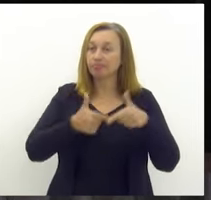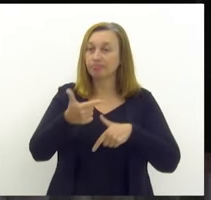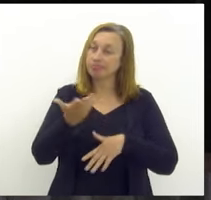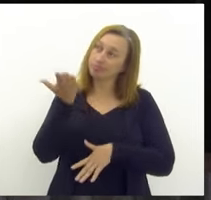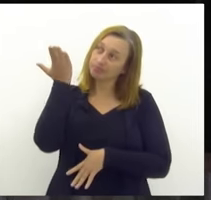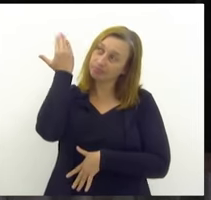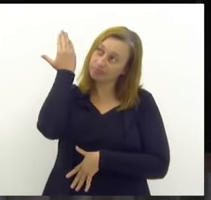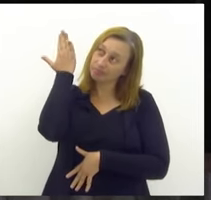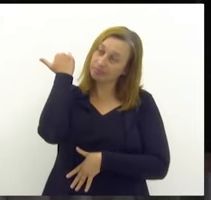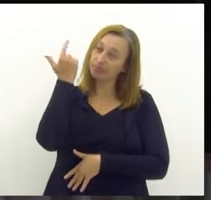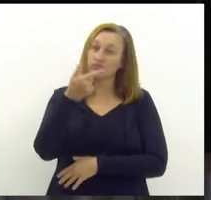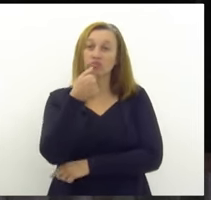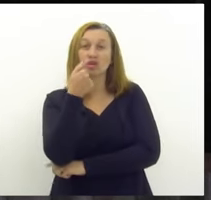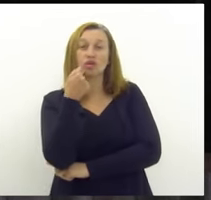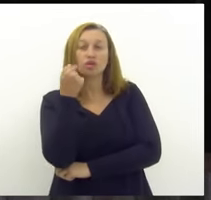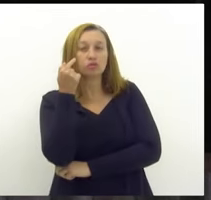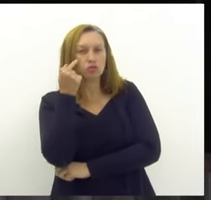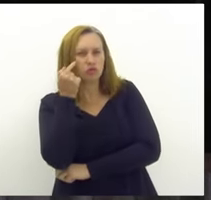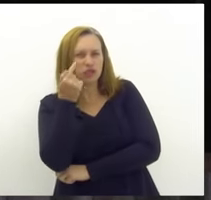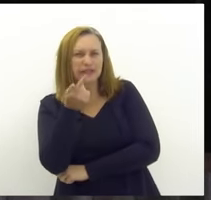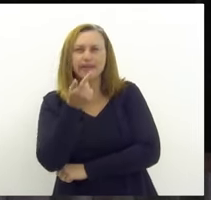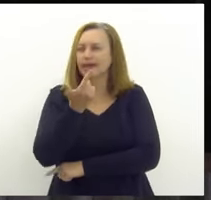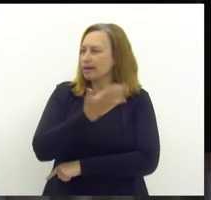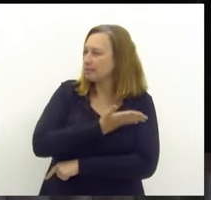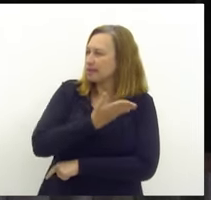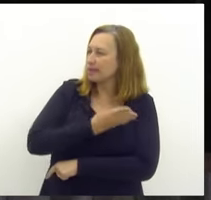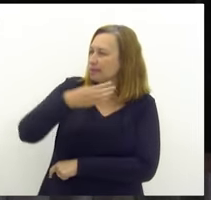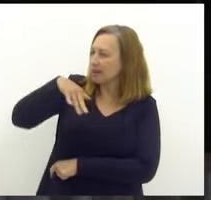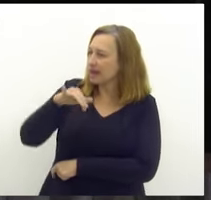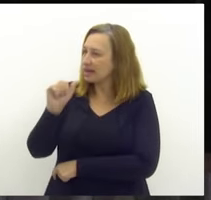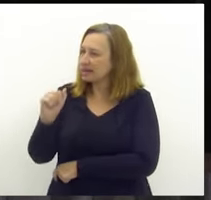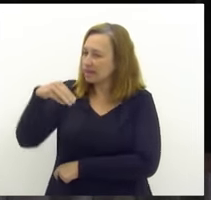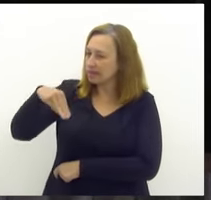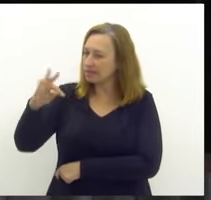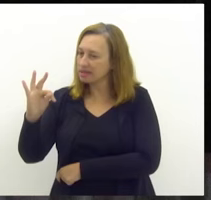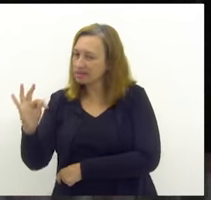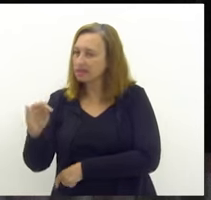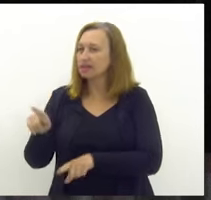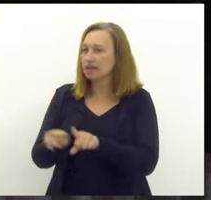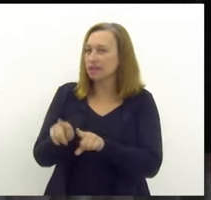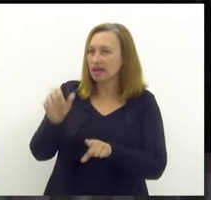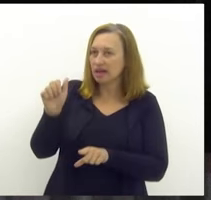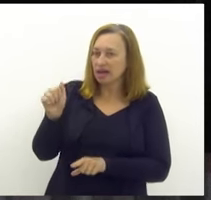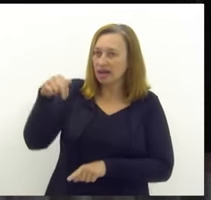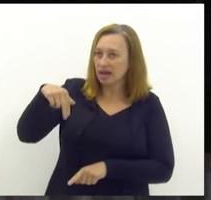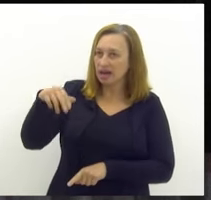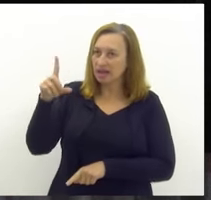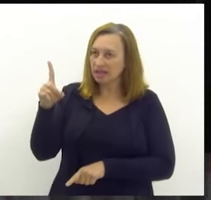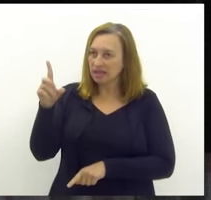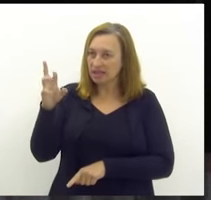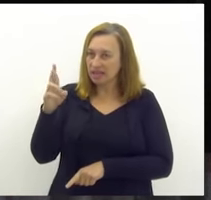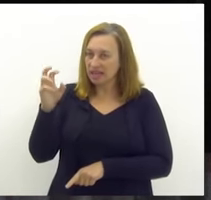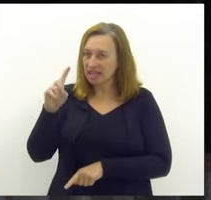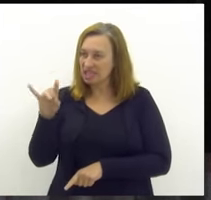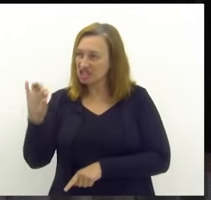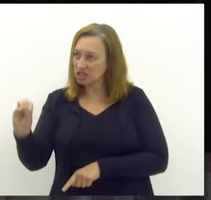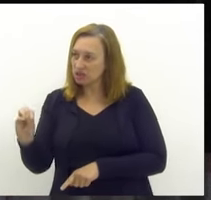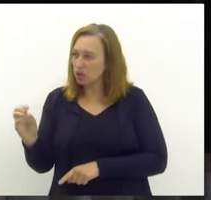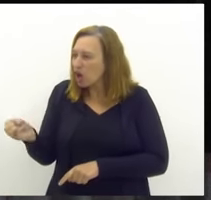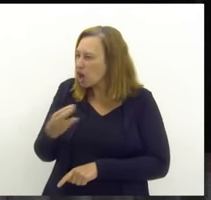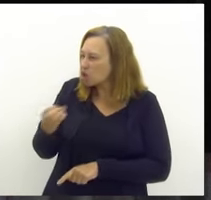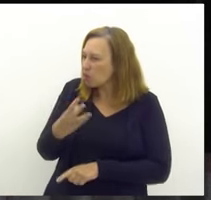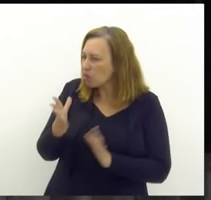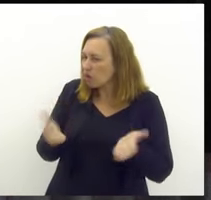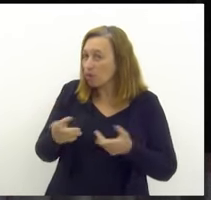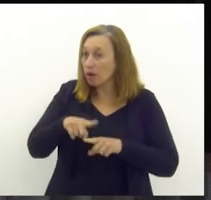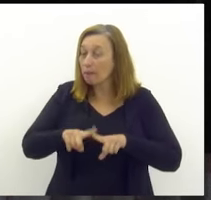eu tô vendo aqui que a nossa amiga mar MST nosso Andrezinho são da legislatura atual Mas você pegou comigo